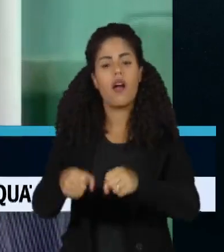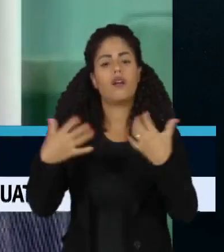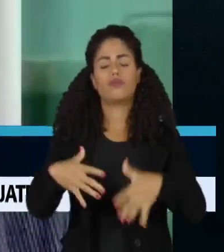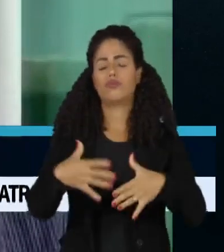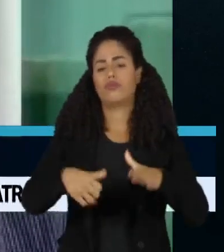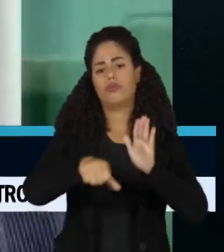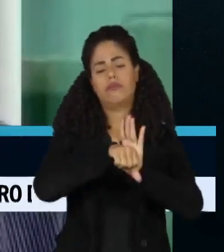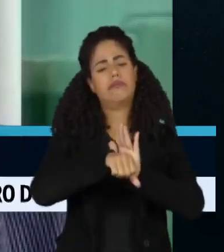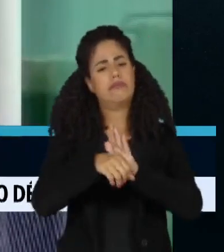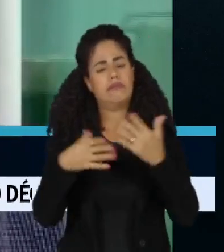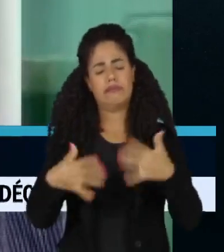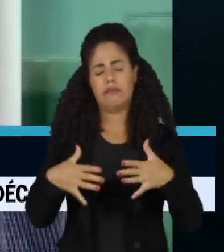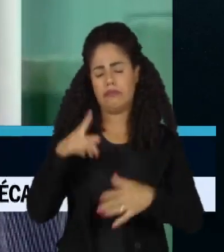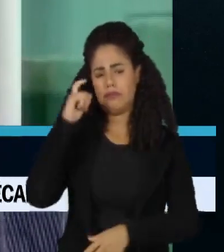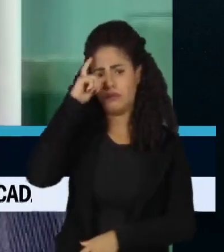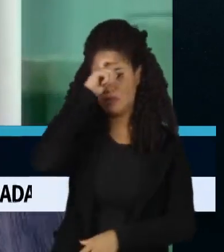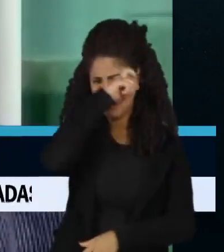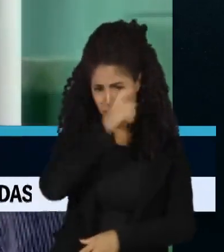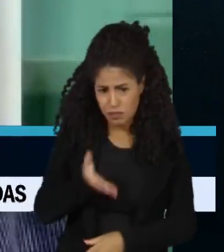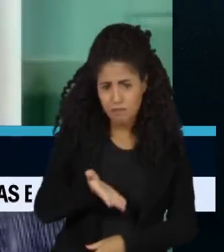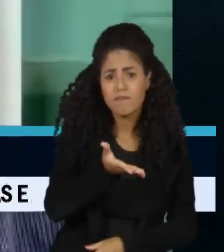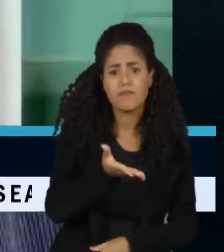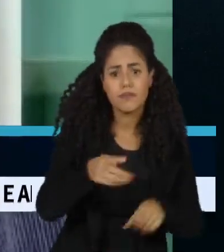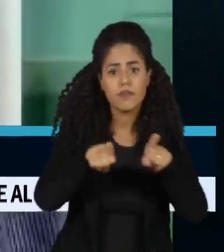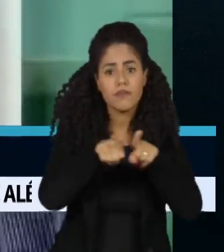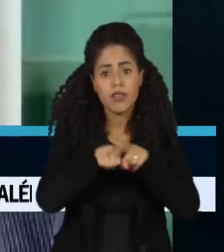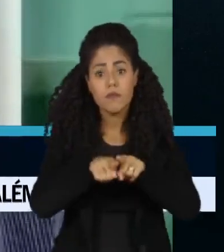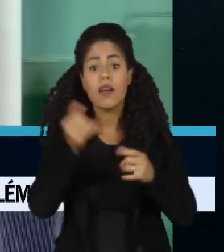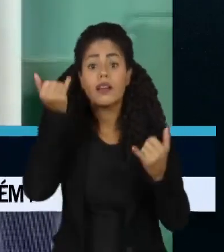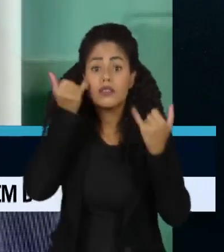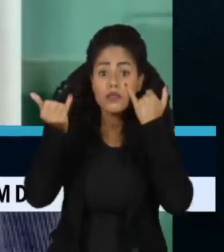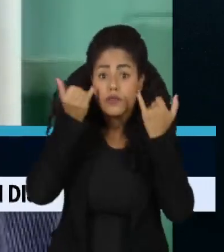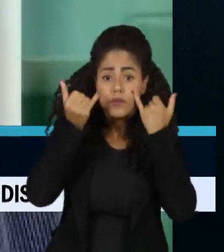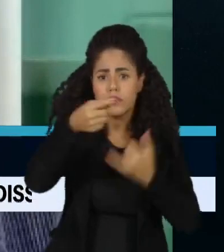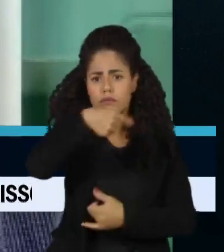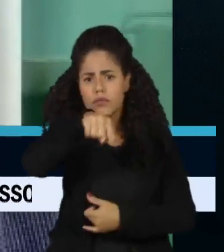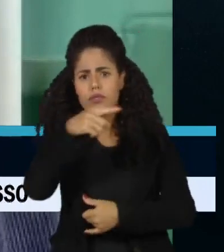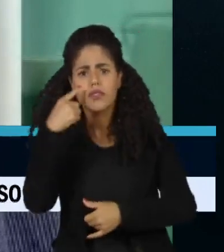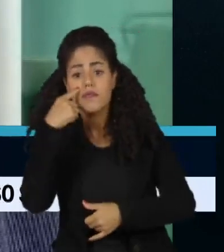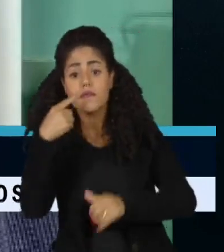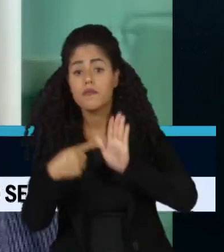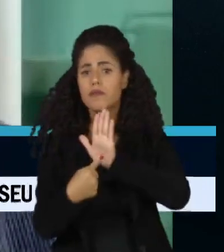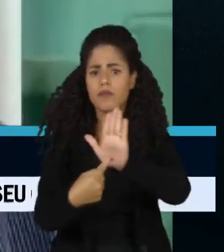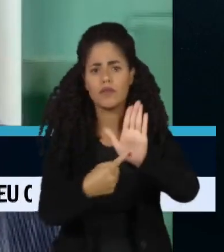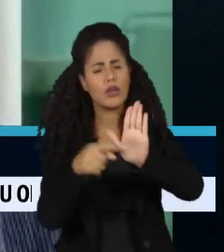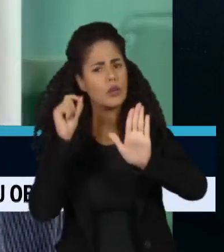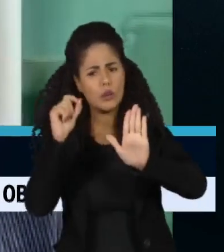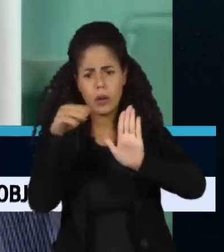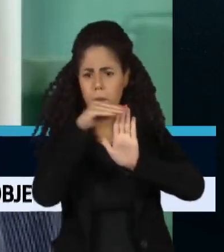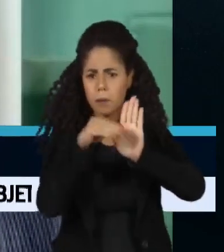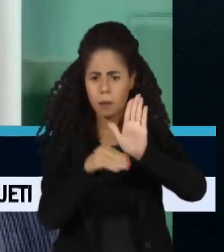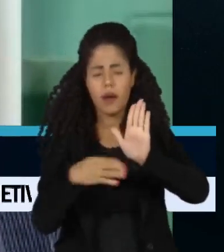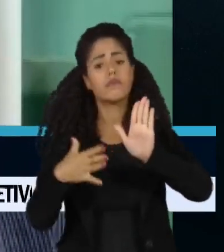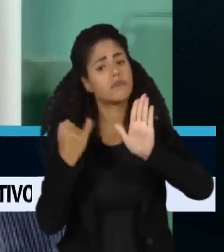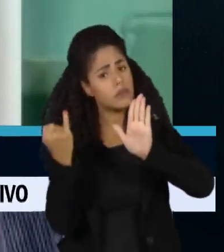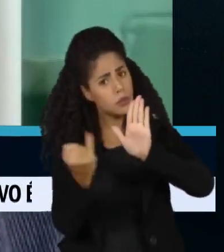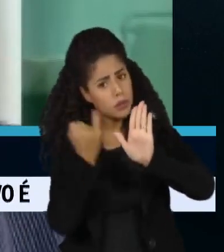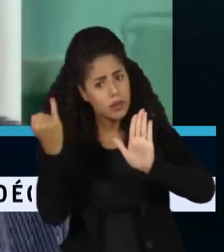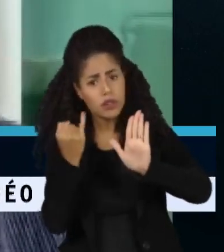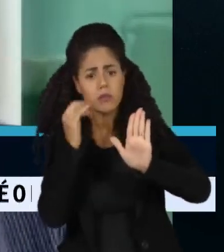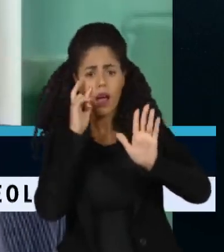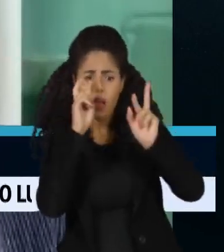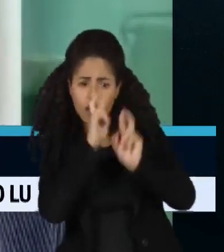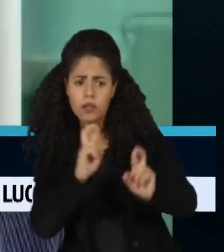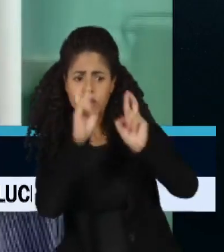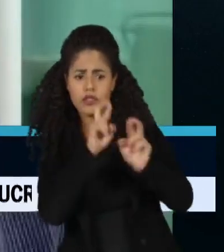essa responsabilização dos agentes públicos. E esses dados que você menciona são dados relevantes para verificar